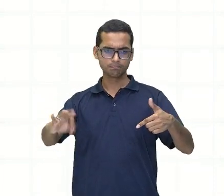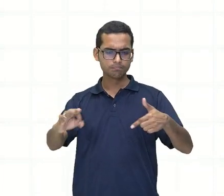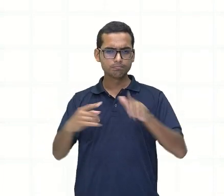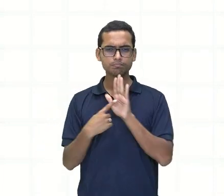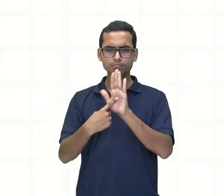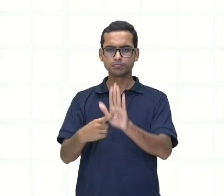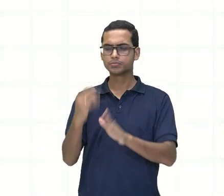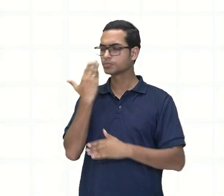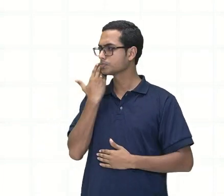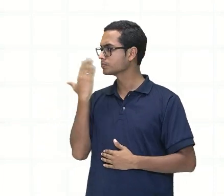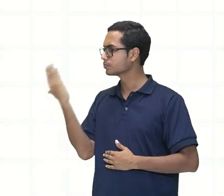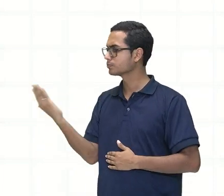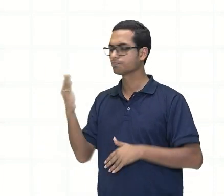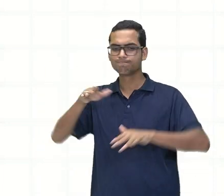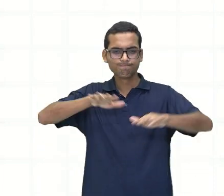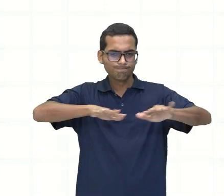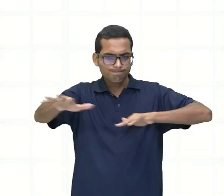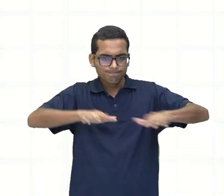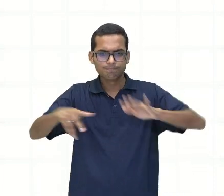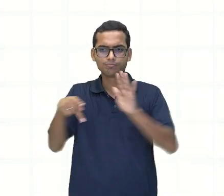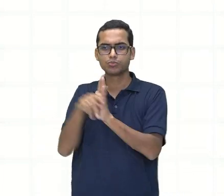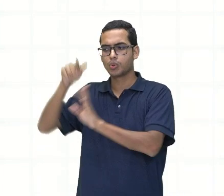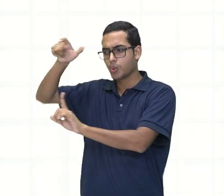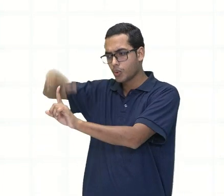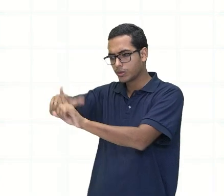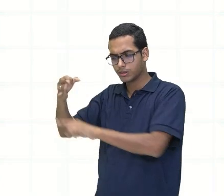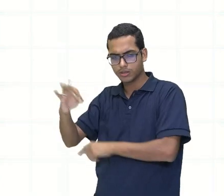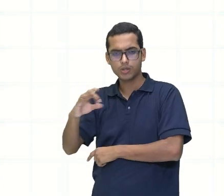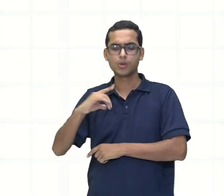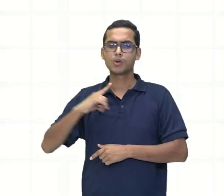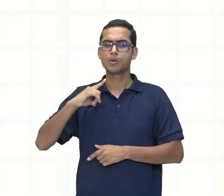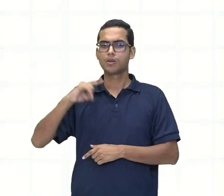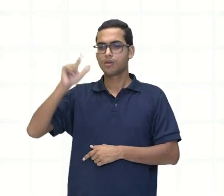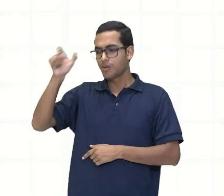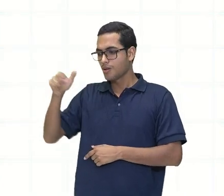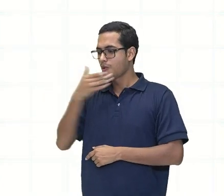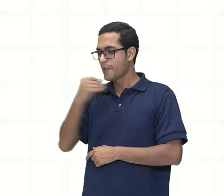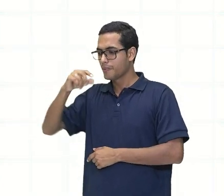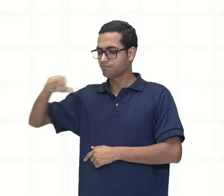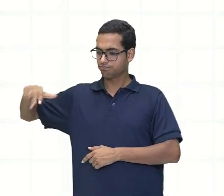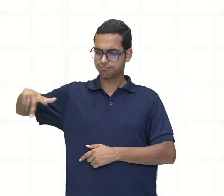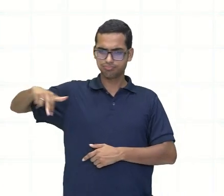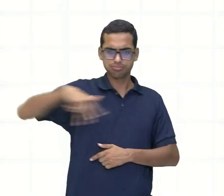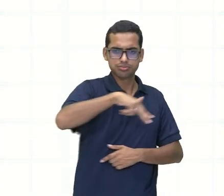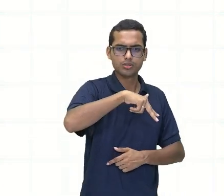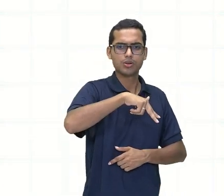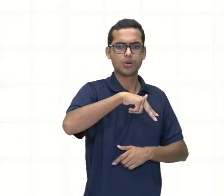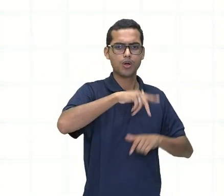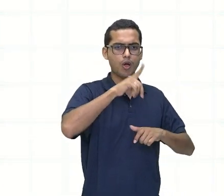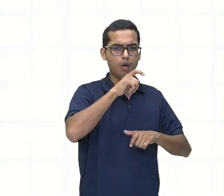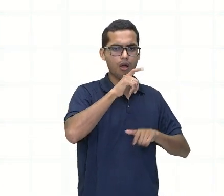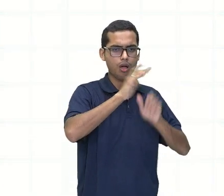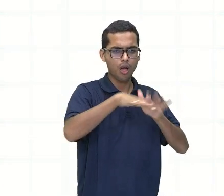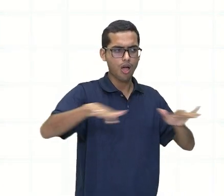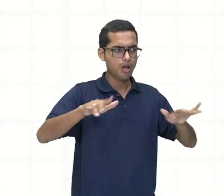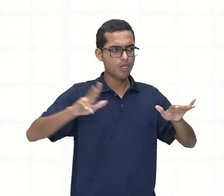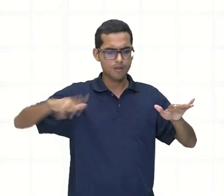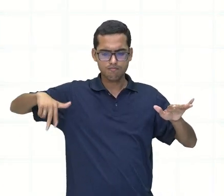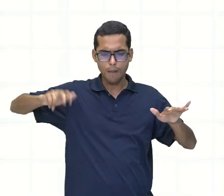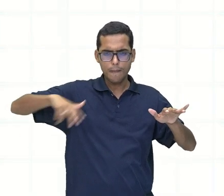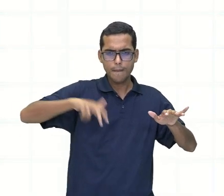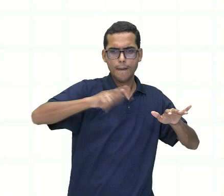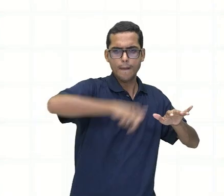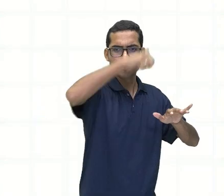ele exprime ação, movimento. Então, correu vai expressar uma ação, tá? O verbo, ele tem